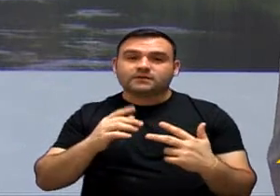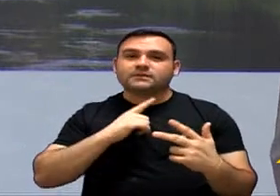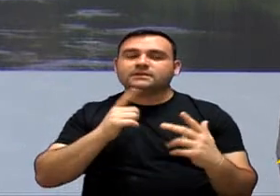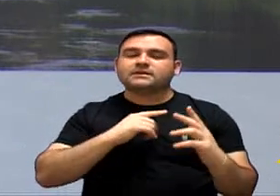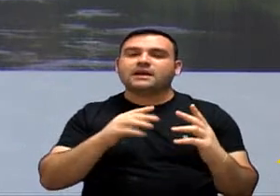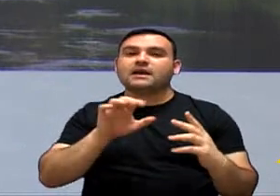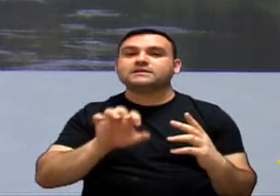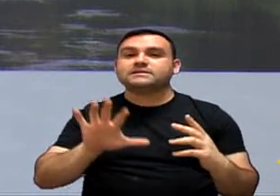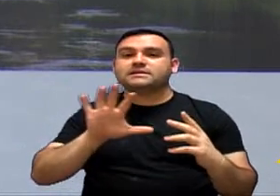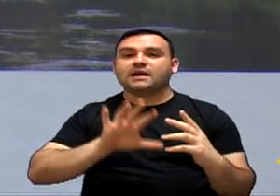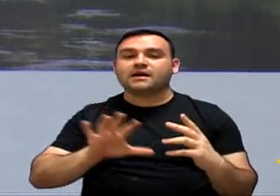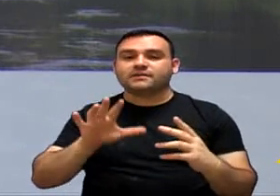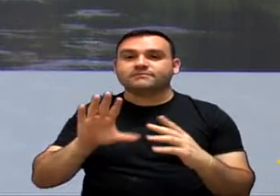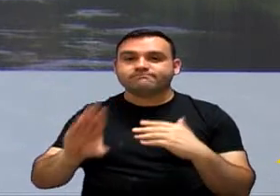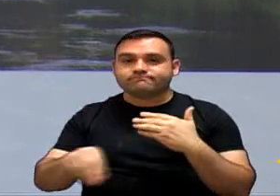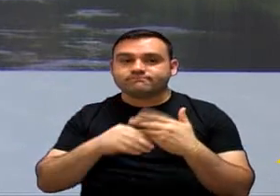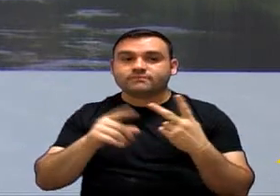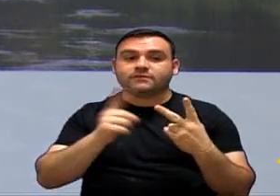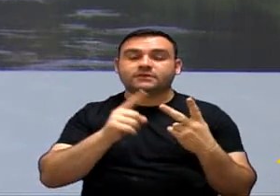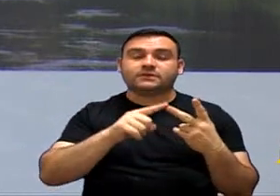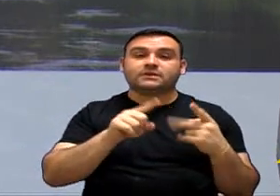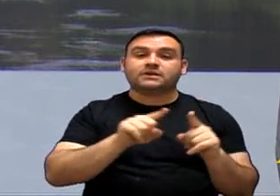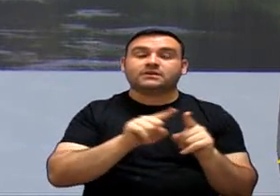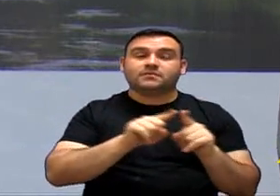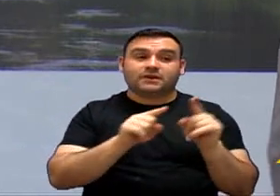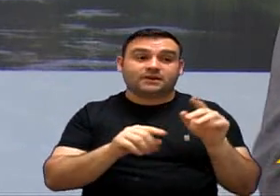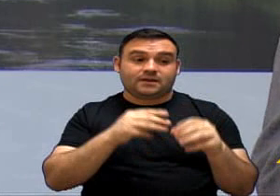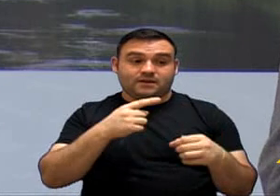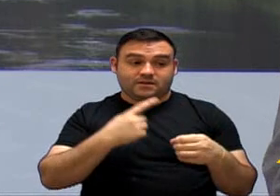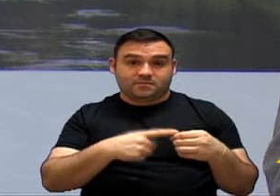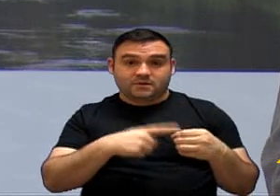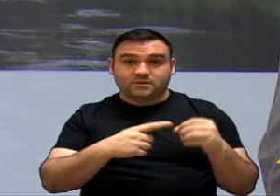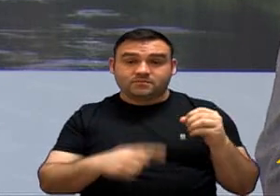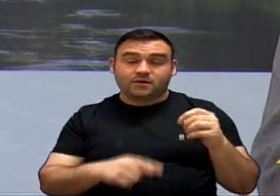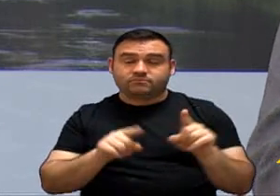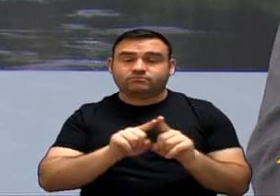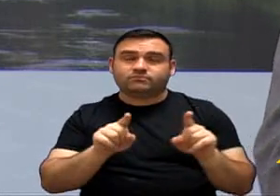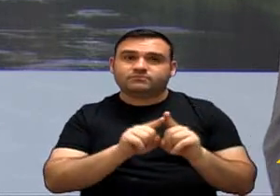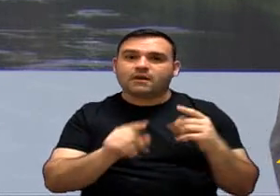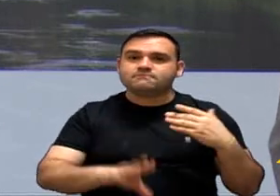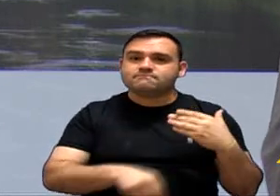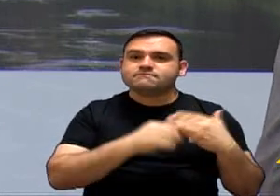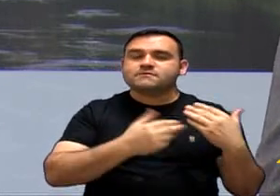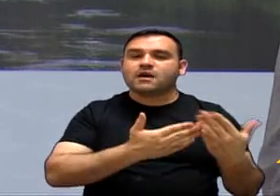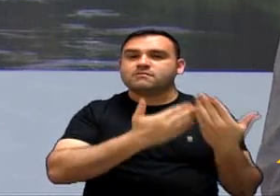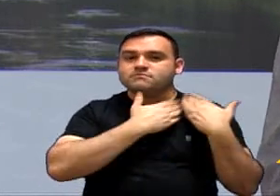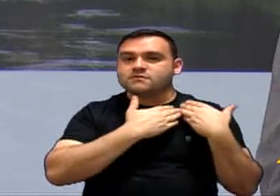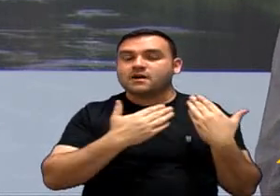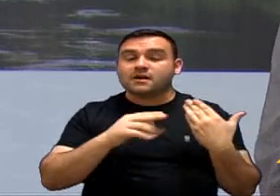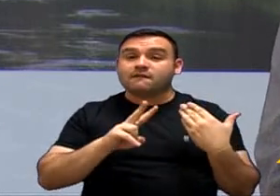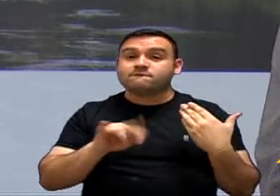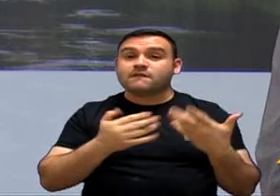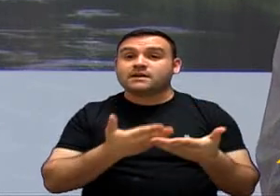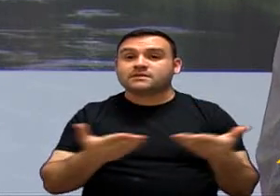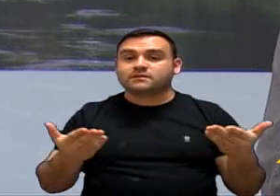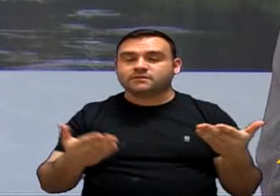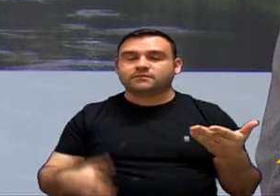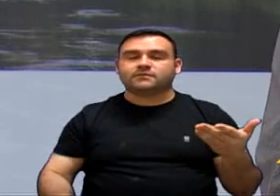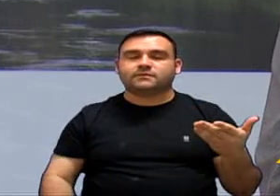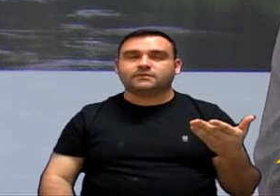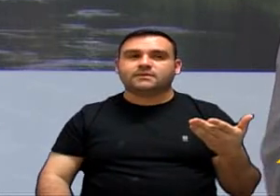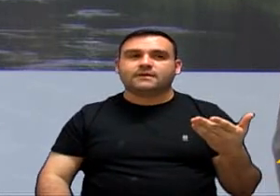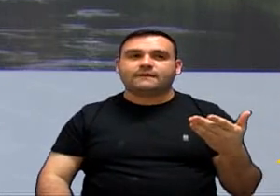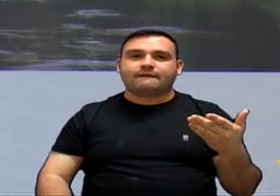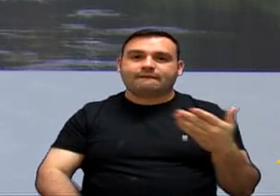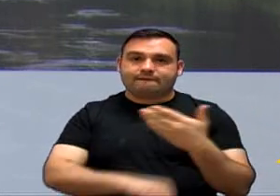delegada Estadual como na operação delegada e municipal onde essas pessoas terão uma